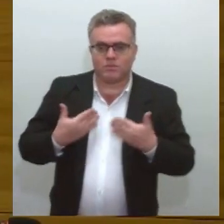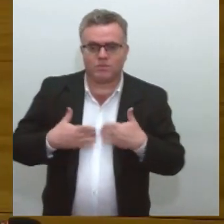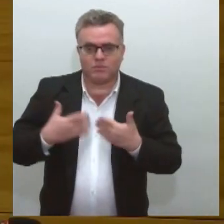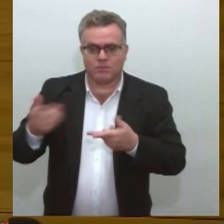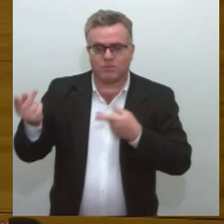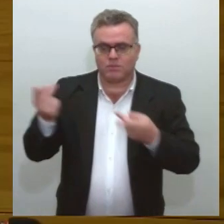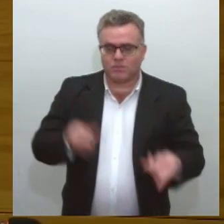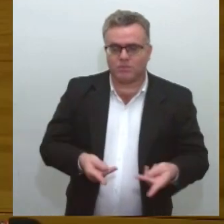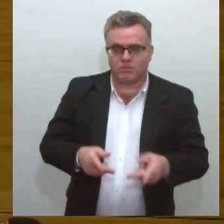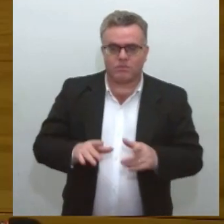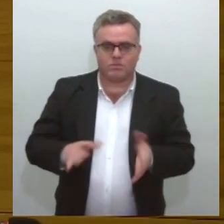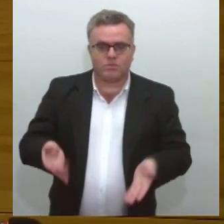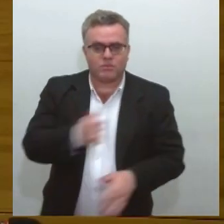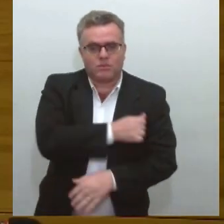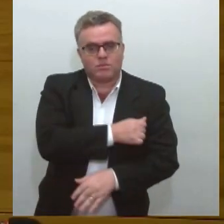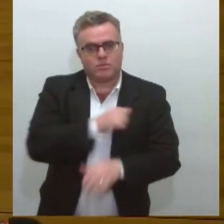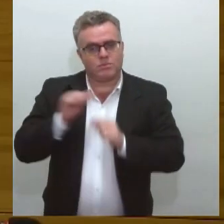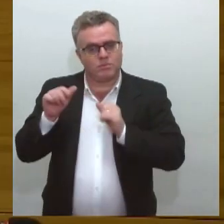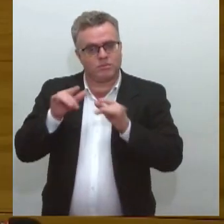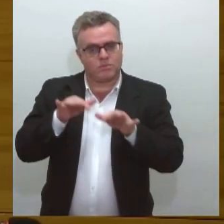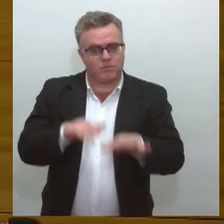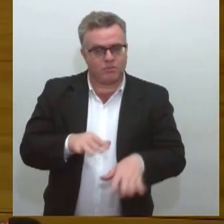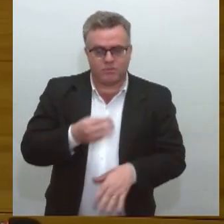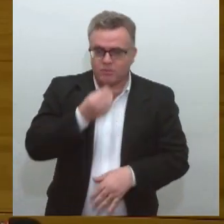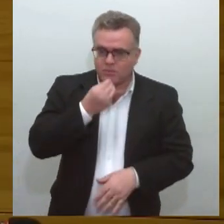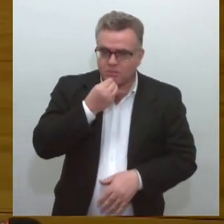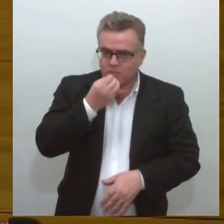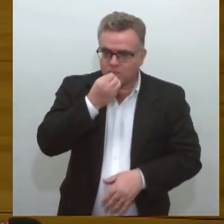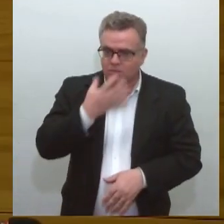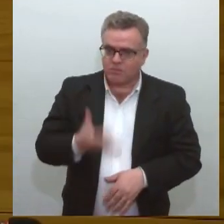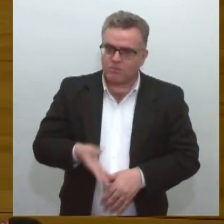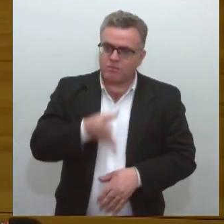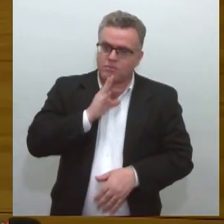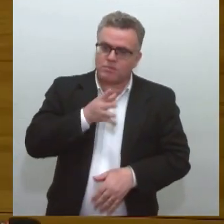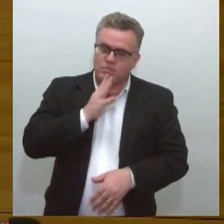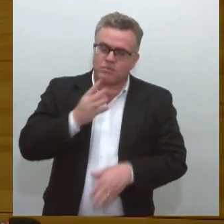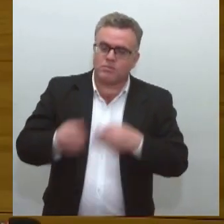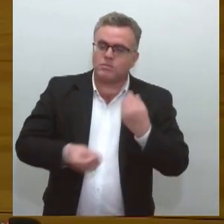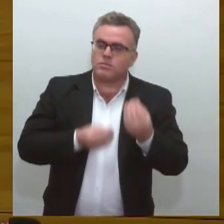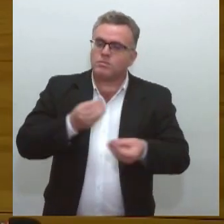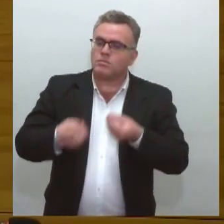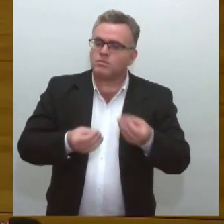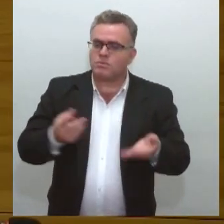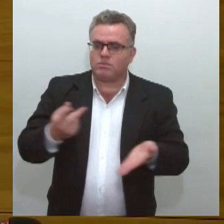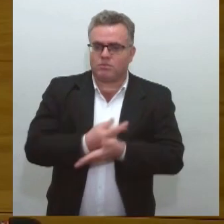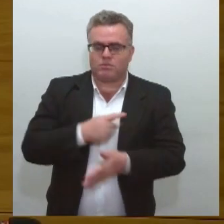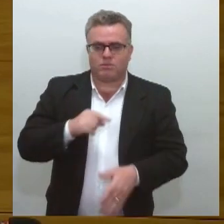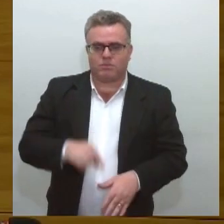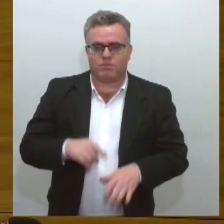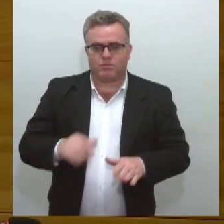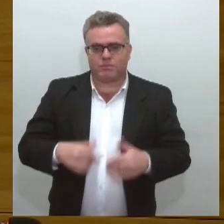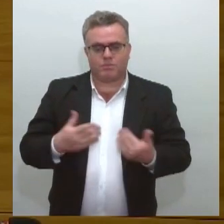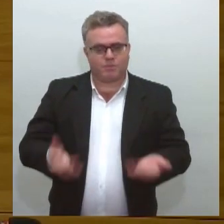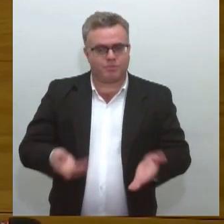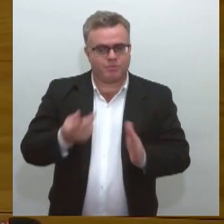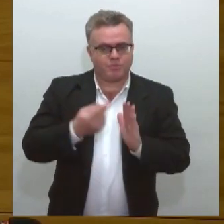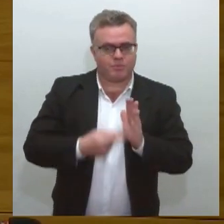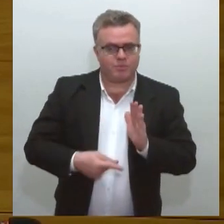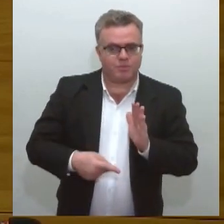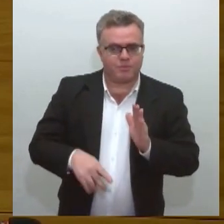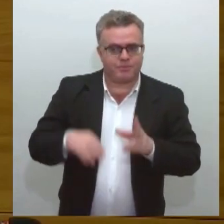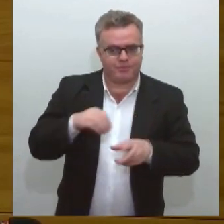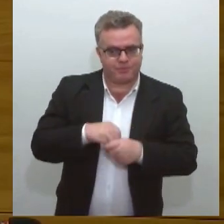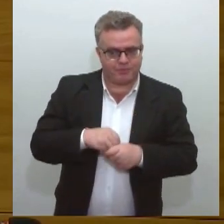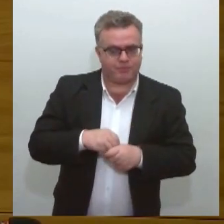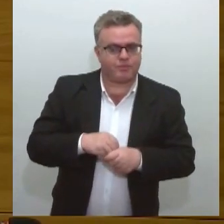estudantes estiveram aqui, uma oportunidade rica de conhecer como é que funciona o Parlamento Sergipano, e é um projeto dentro da Escola do Legislativo,